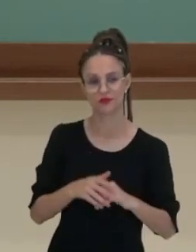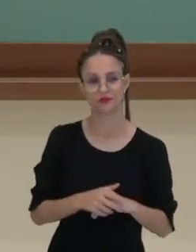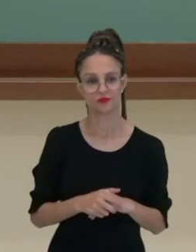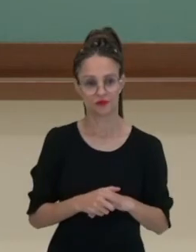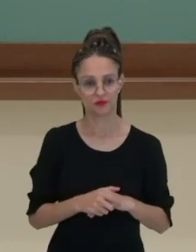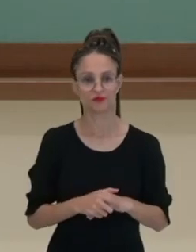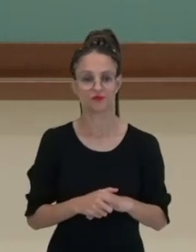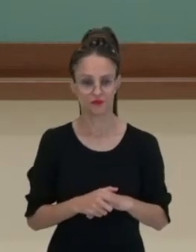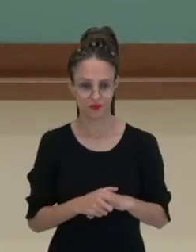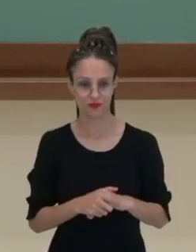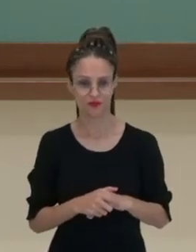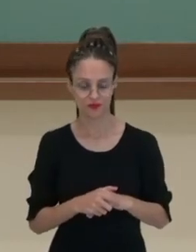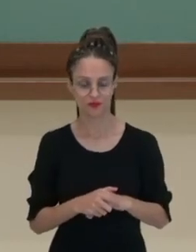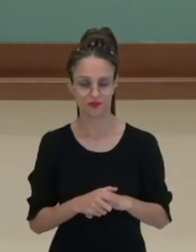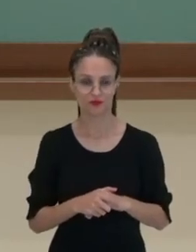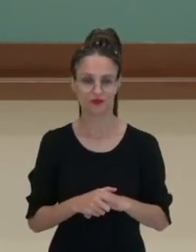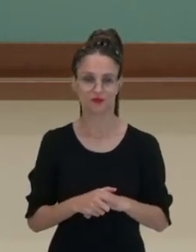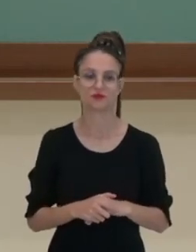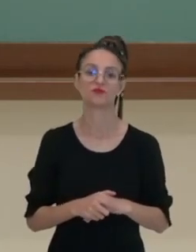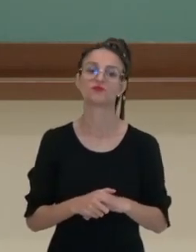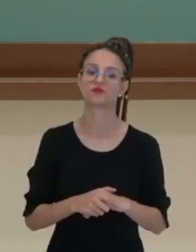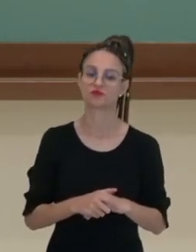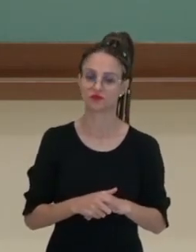A poesia, a inspiração.